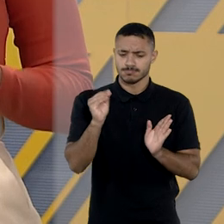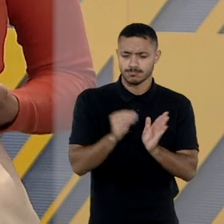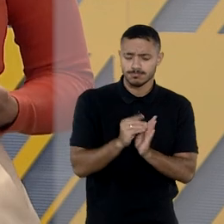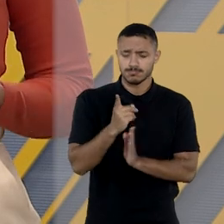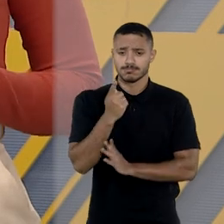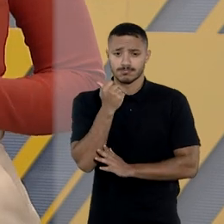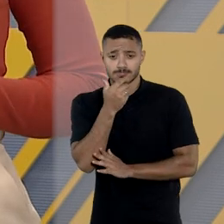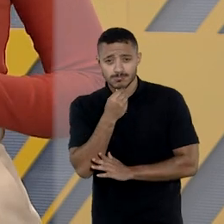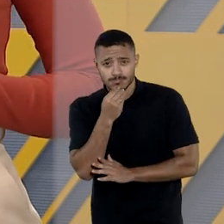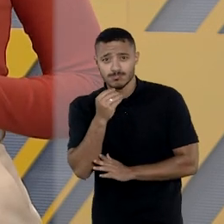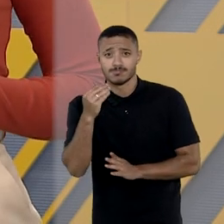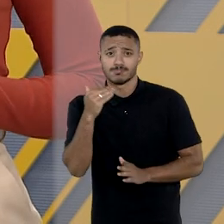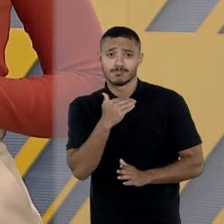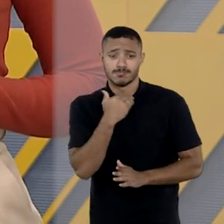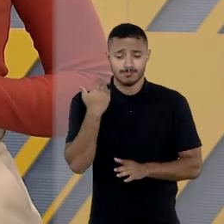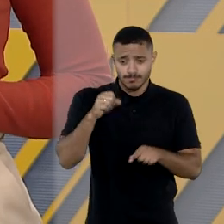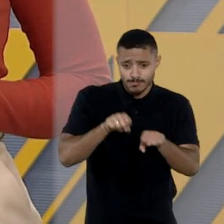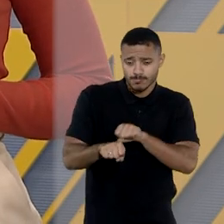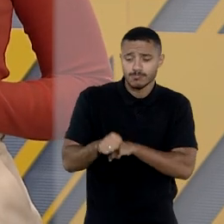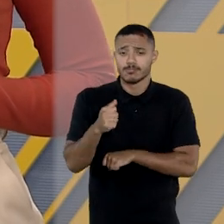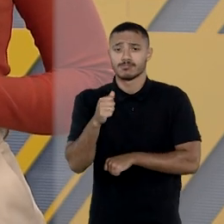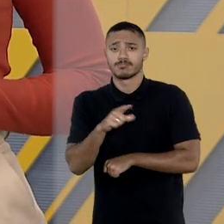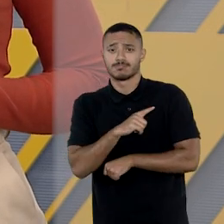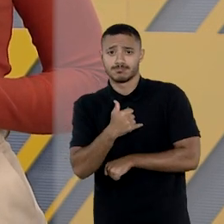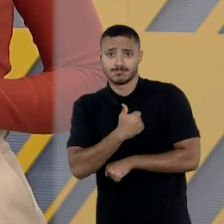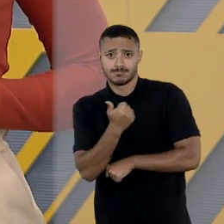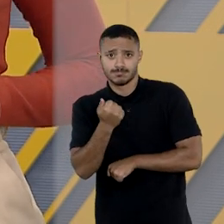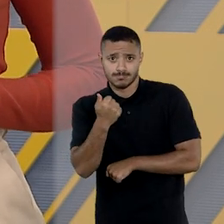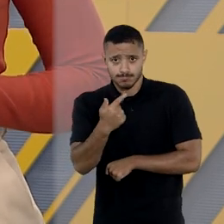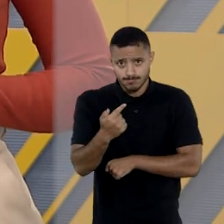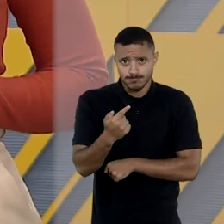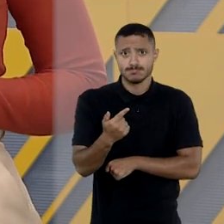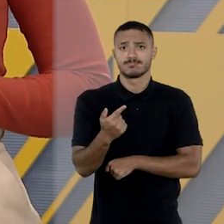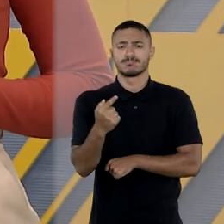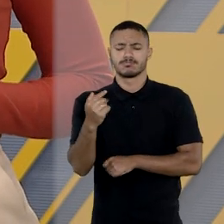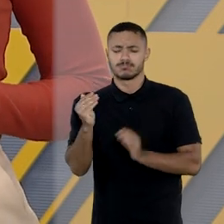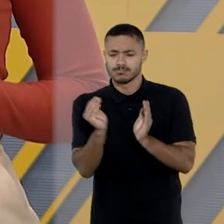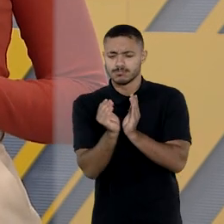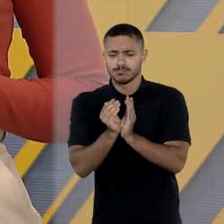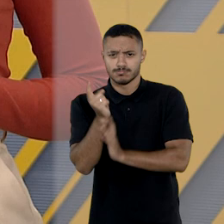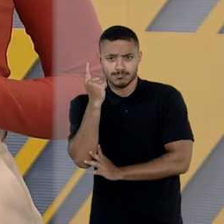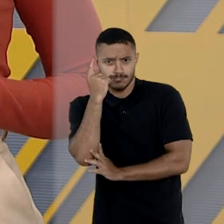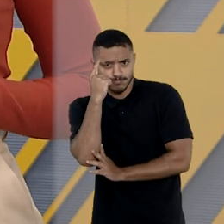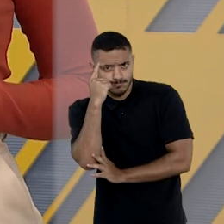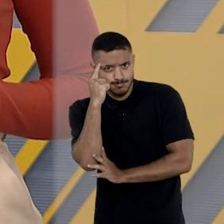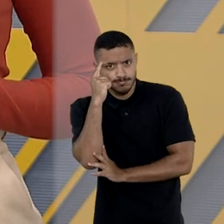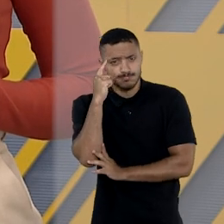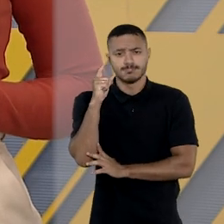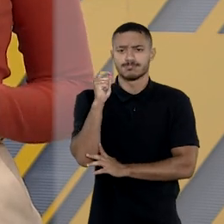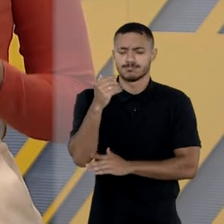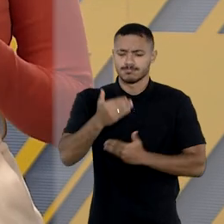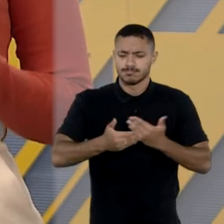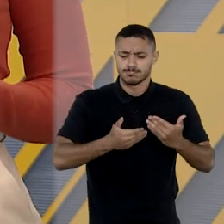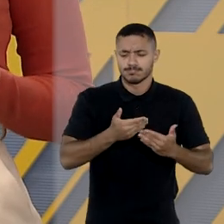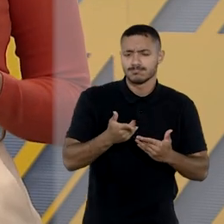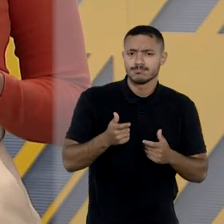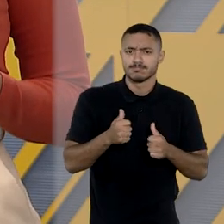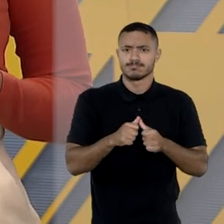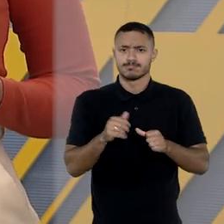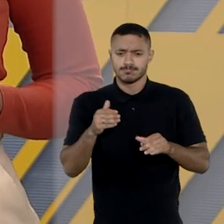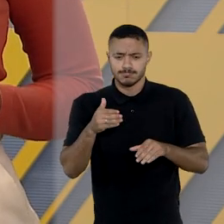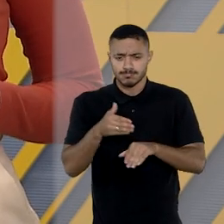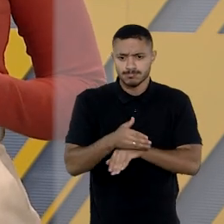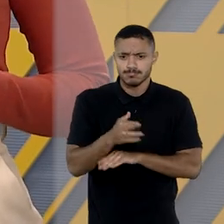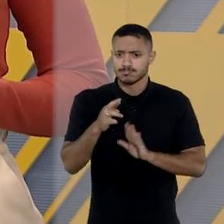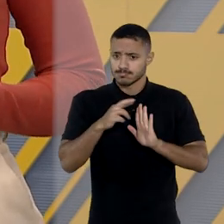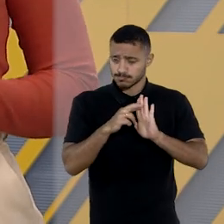homem que matou os pais quando tinha 17 anos de idade. Por unanimidade, o colegiado entendeu que a conduta está abrangida